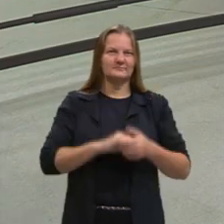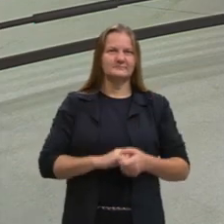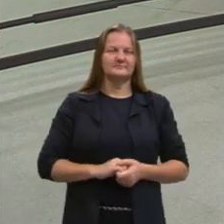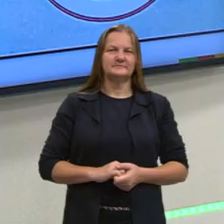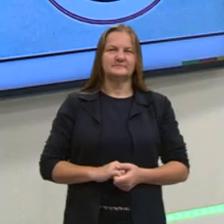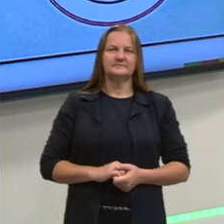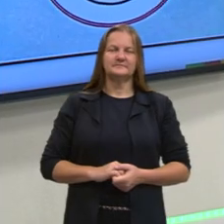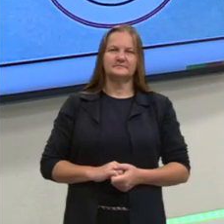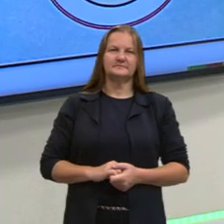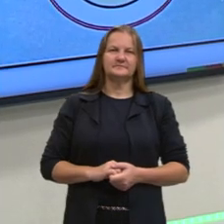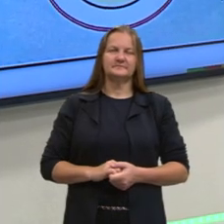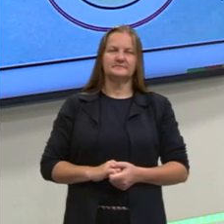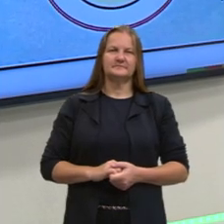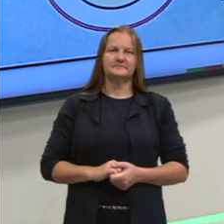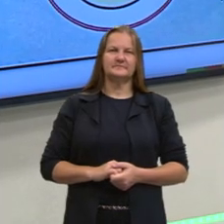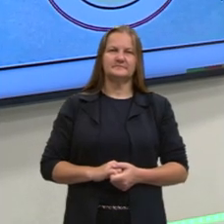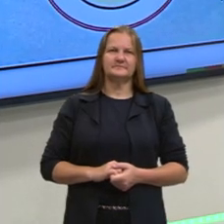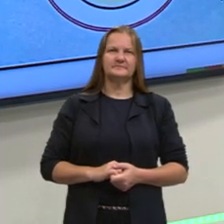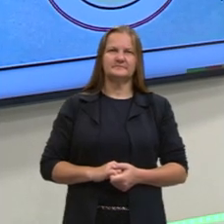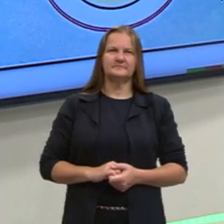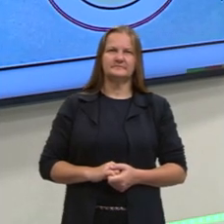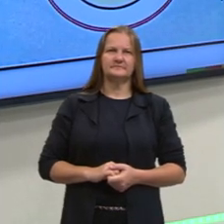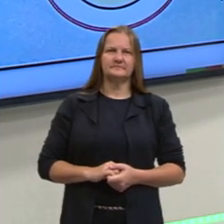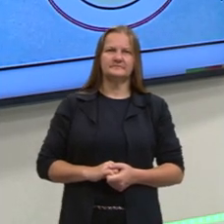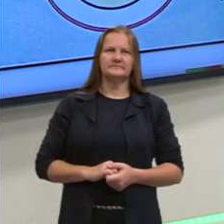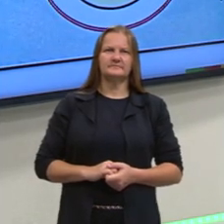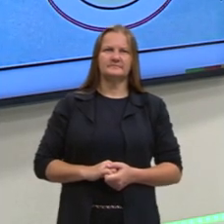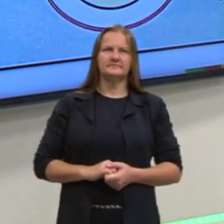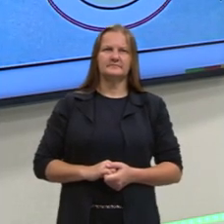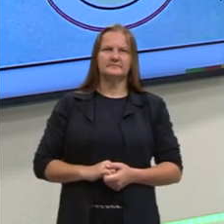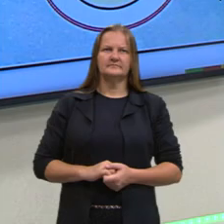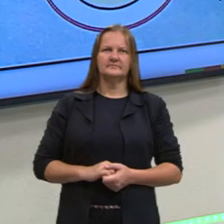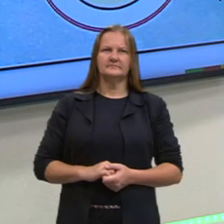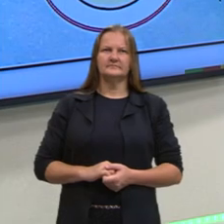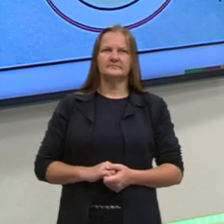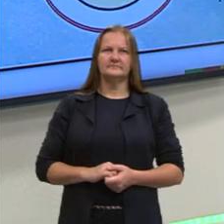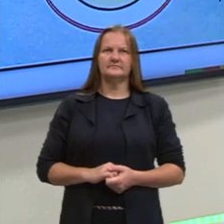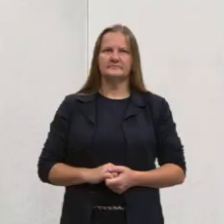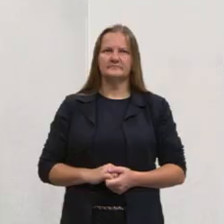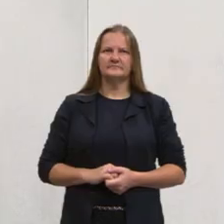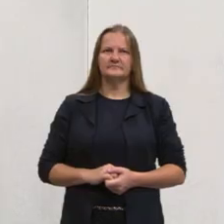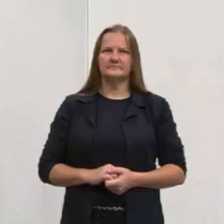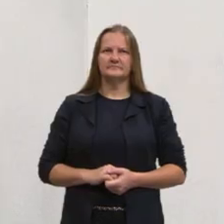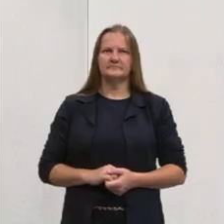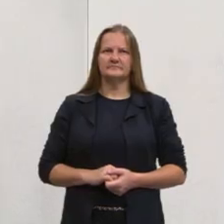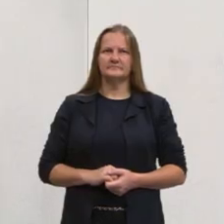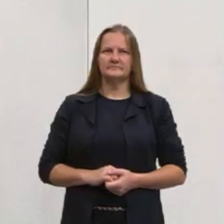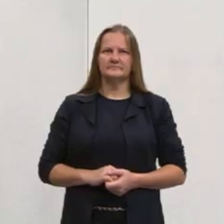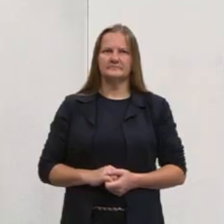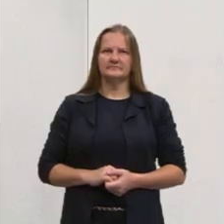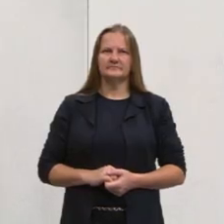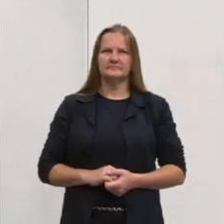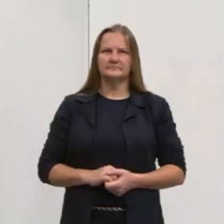os dados os conjuntos Nós temos dois conjuntos Dados os conjuntos